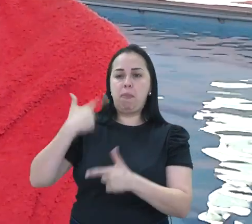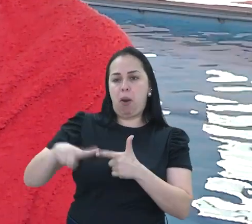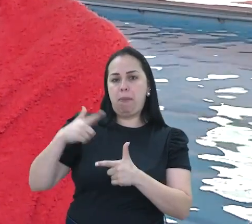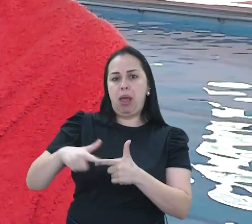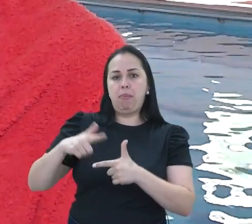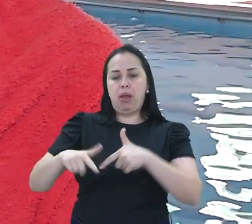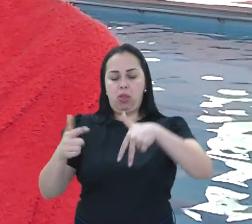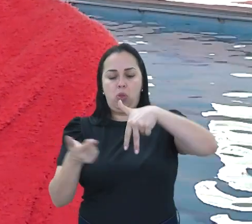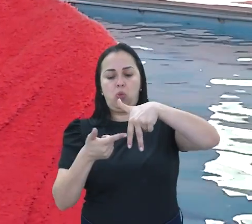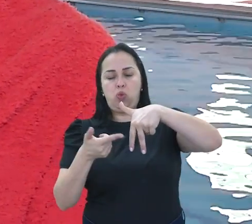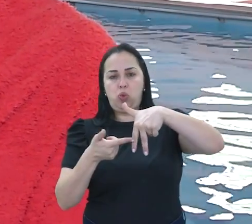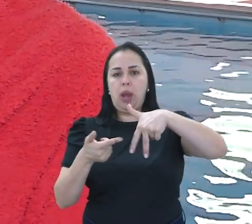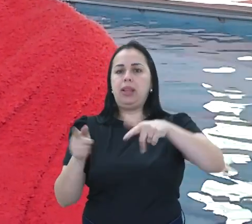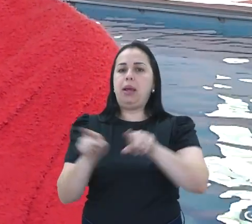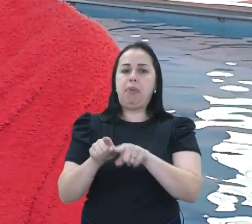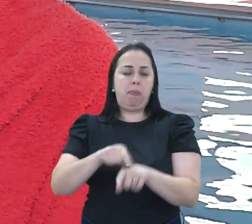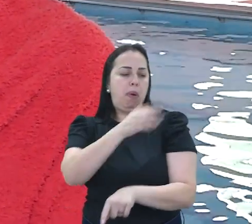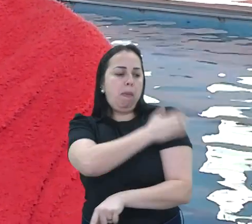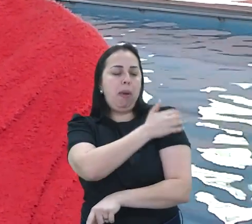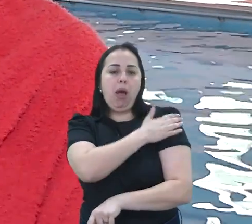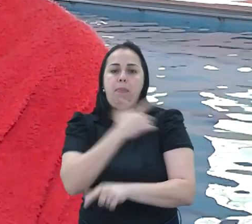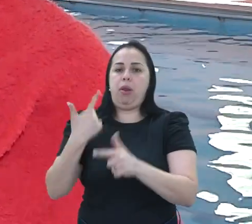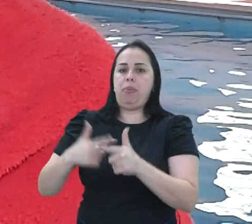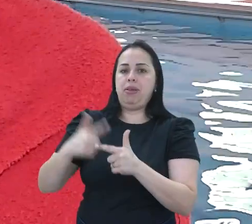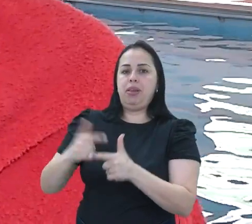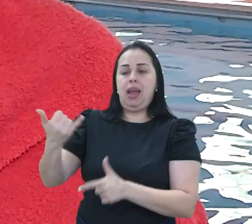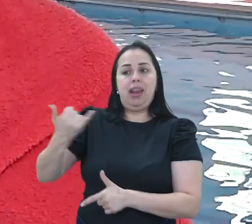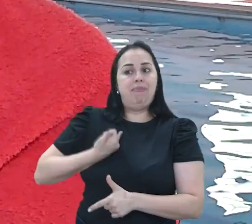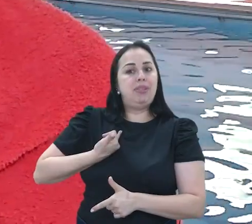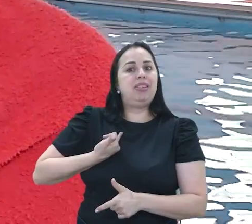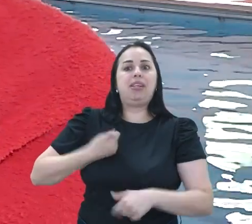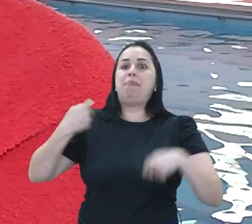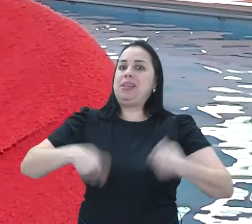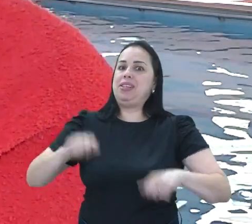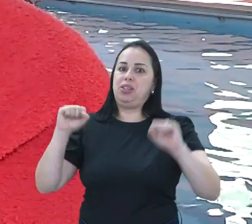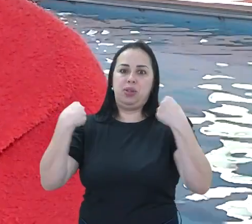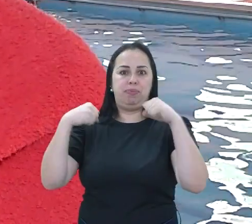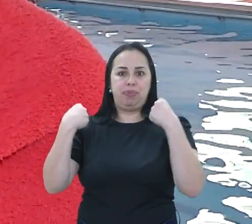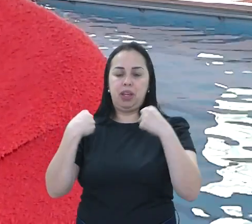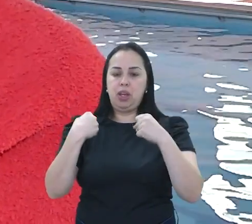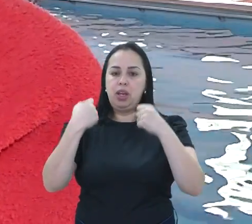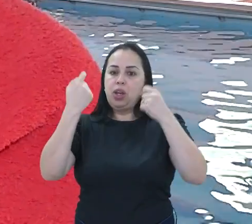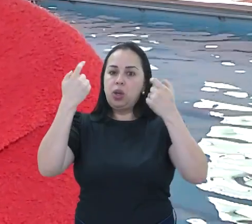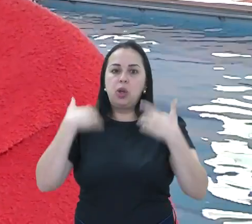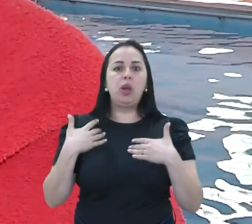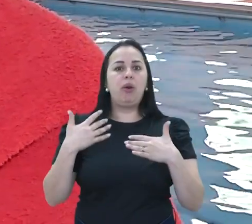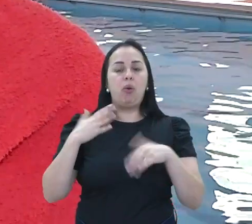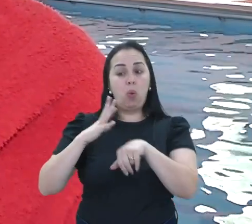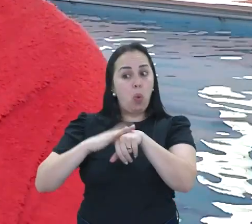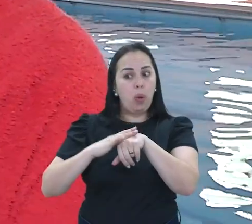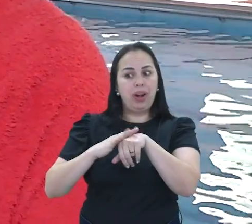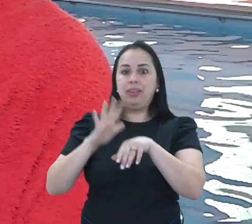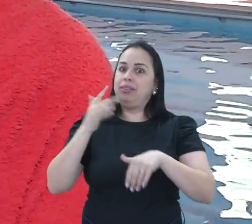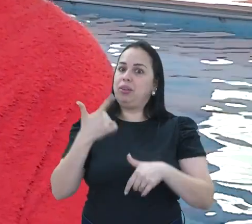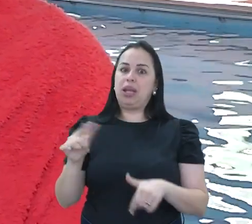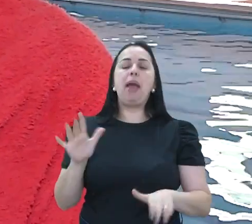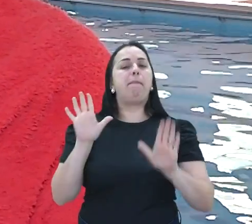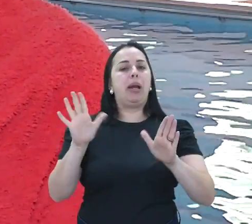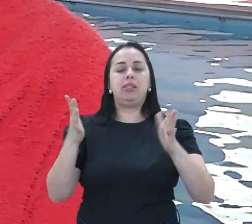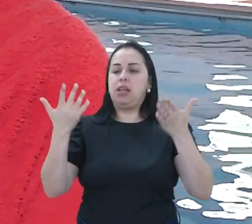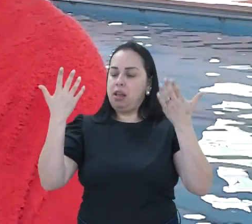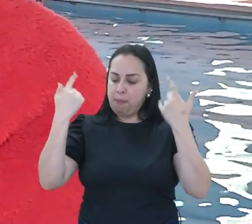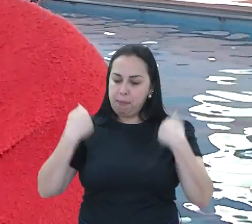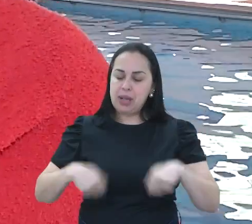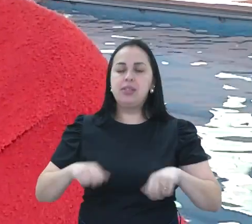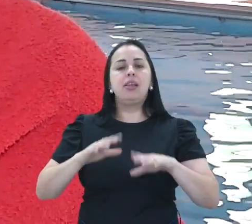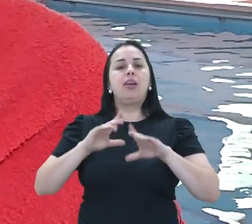joelho, no braço, de sair da empresa com problema no braço. Ele falou só exercício para acabar com isso aí, que o resto não tem cura. Eu digo, então tá bom, graças a